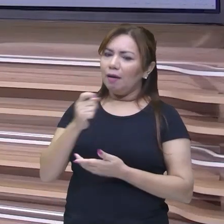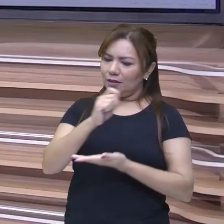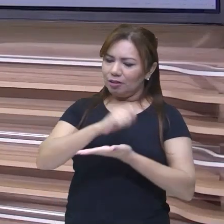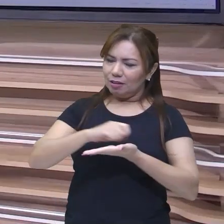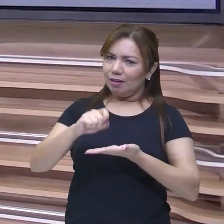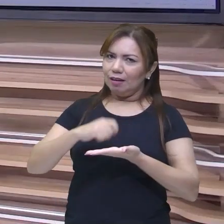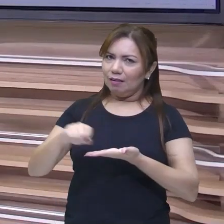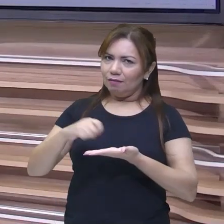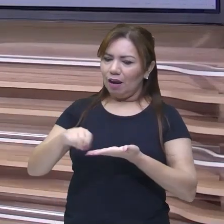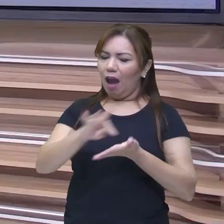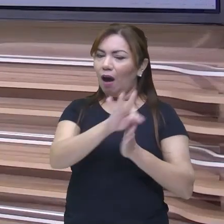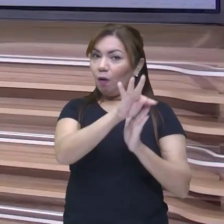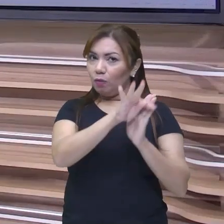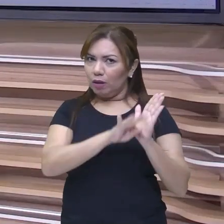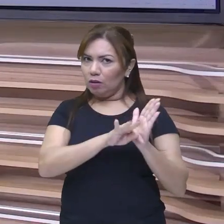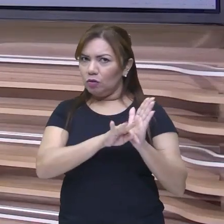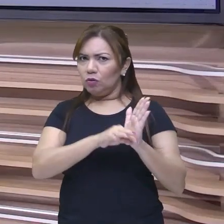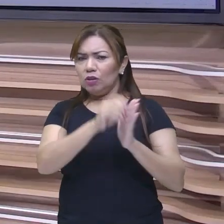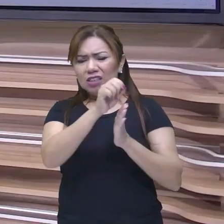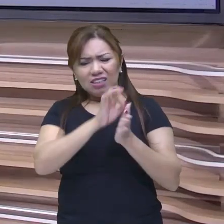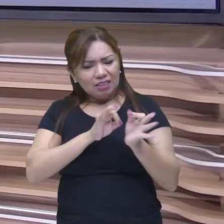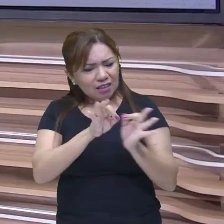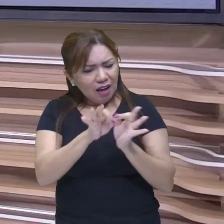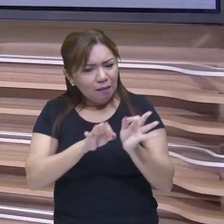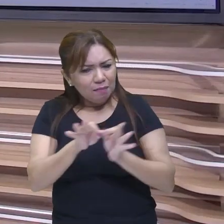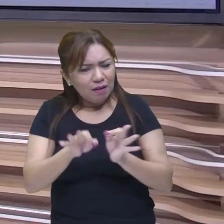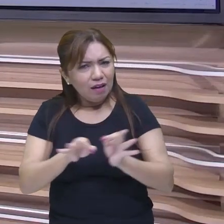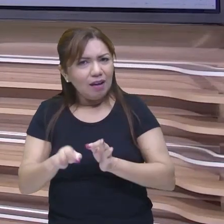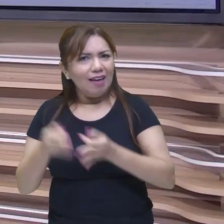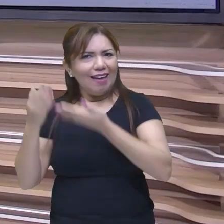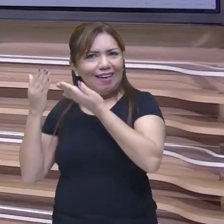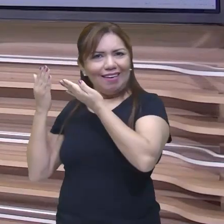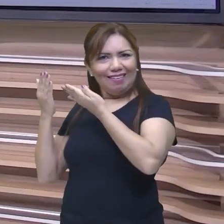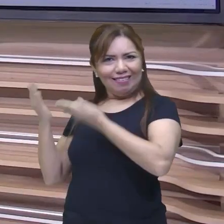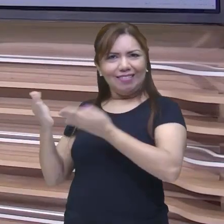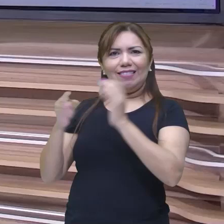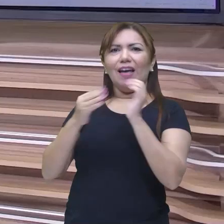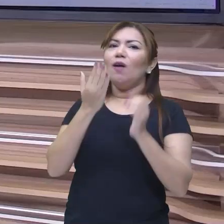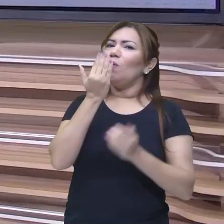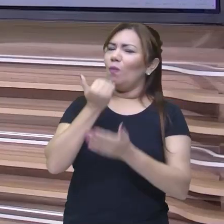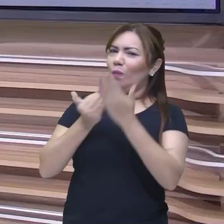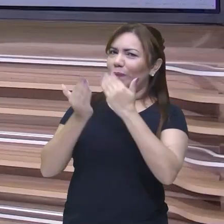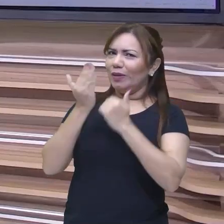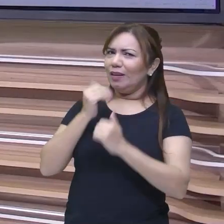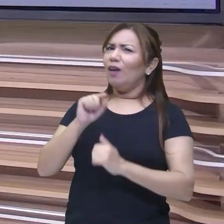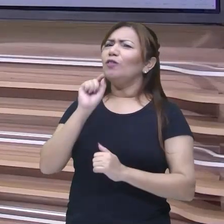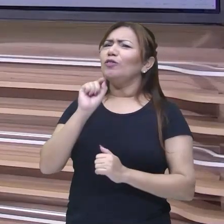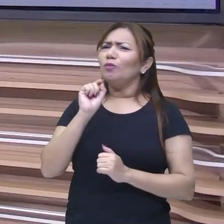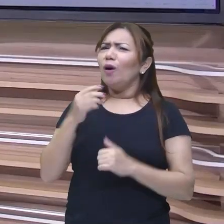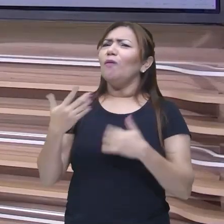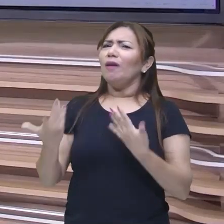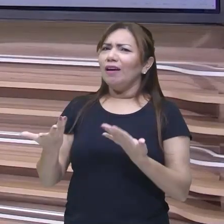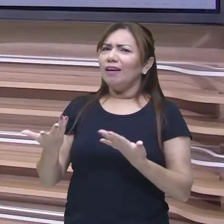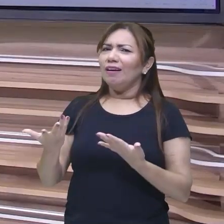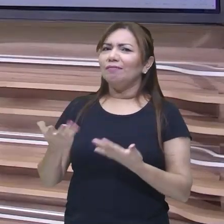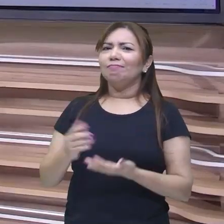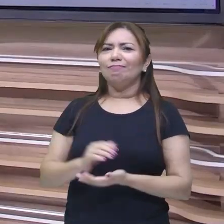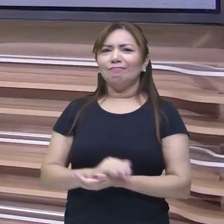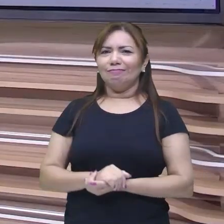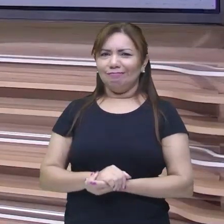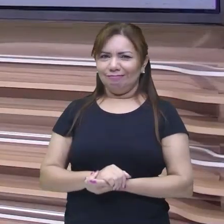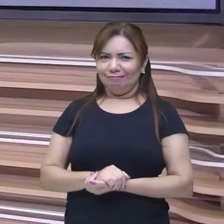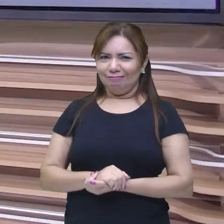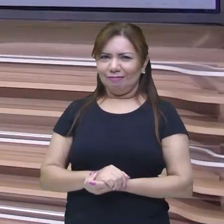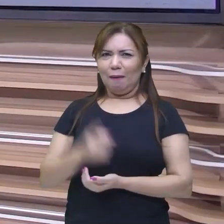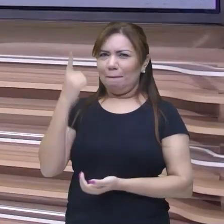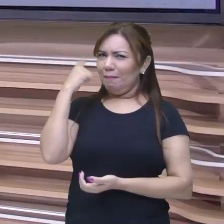tipo de texto que trabalha esse tipo de comida. Você sabe qual é esse gênero?